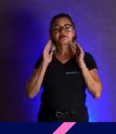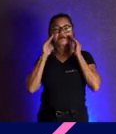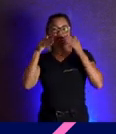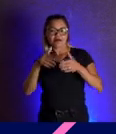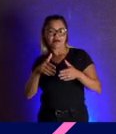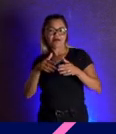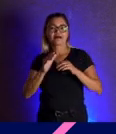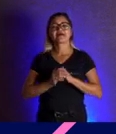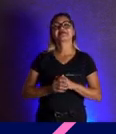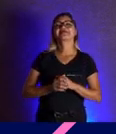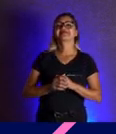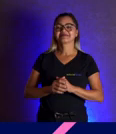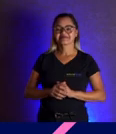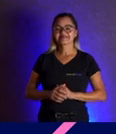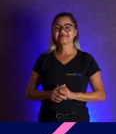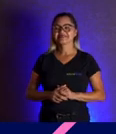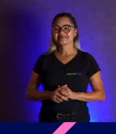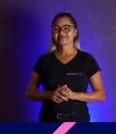embaixador.